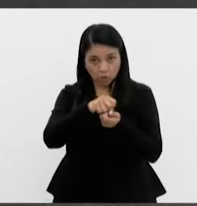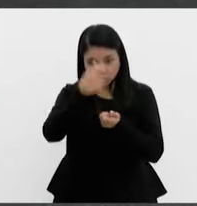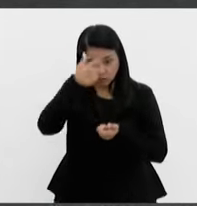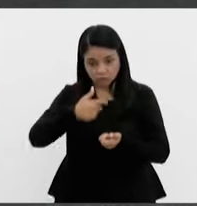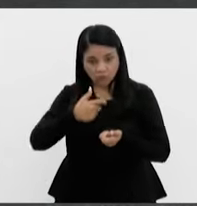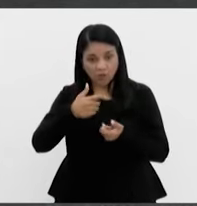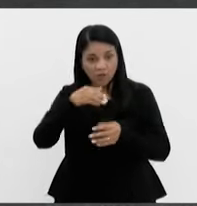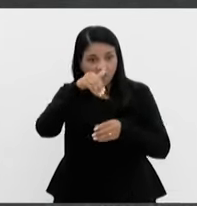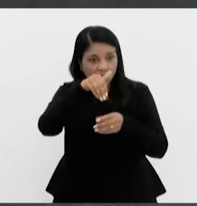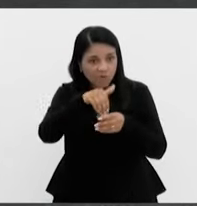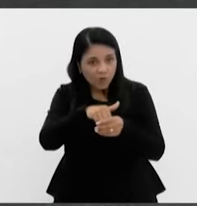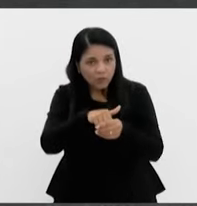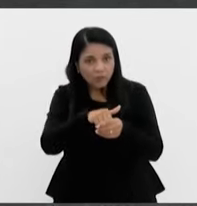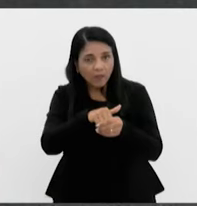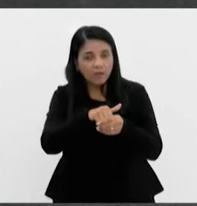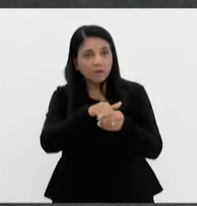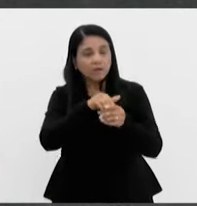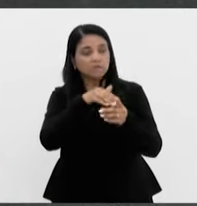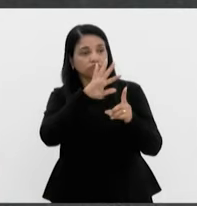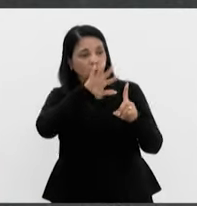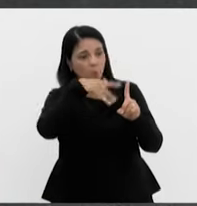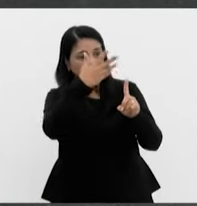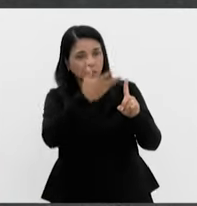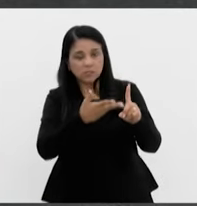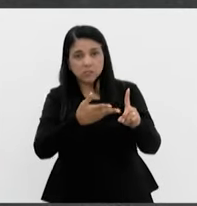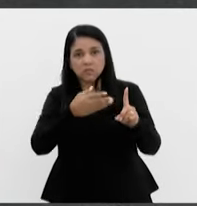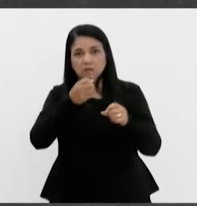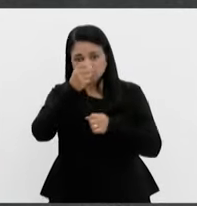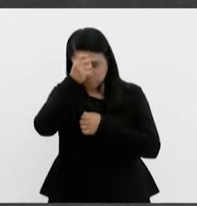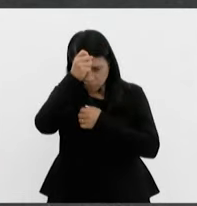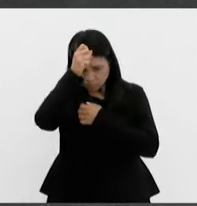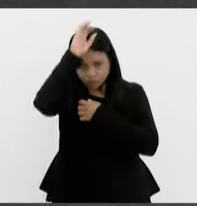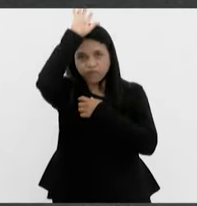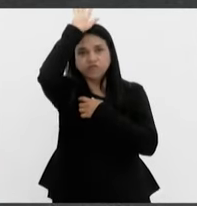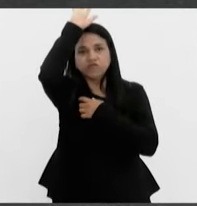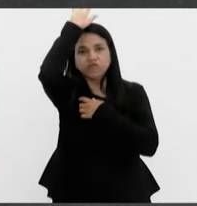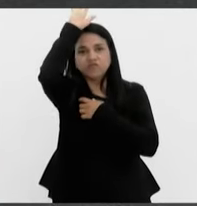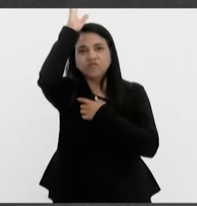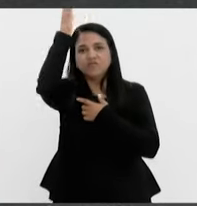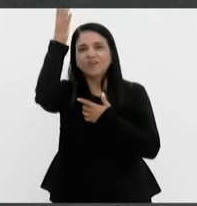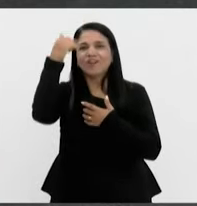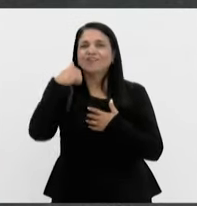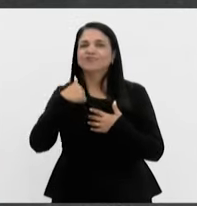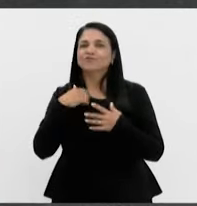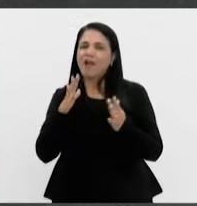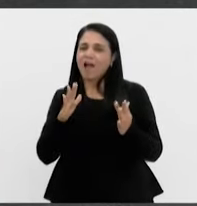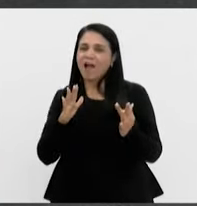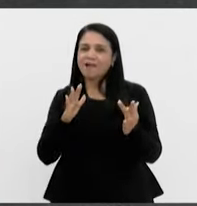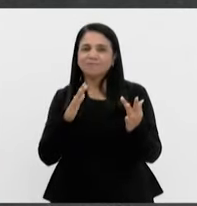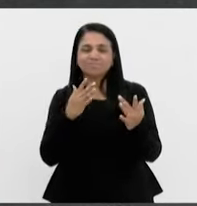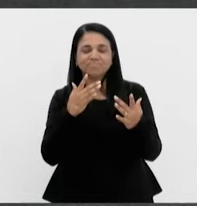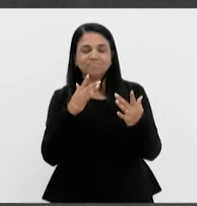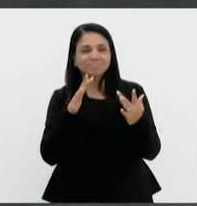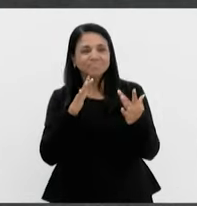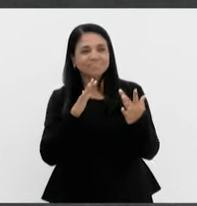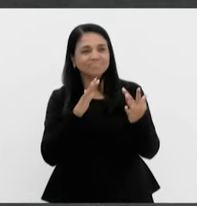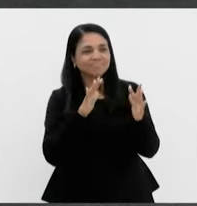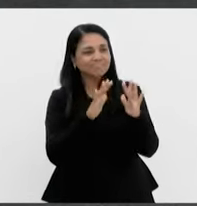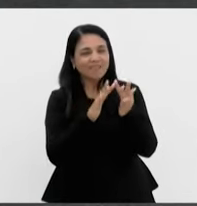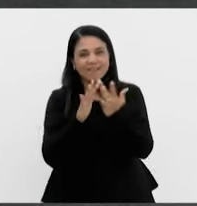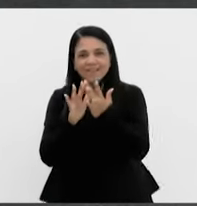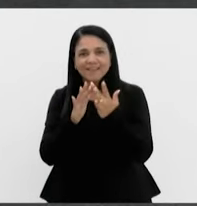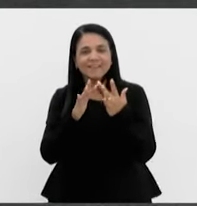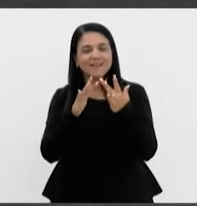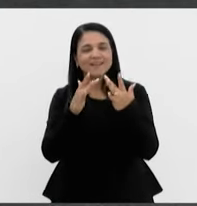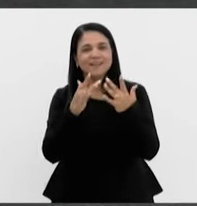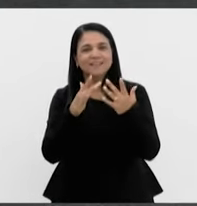projeto que homenageia as baleias então em primeiro lugar eu já tenho essa simpatia pelo lado de defender